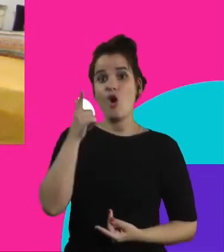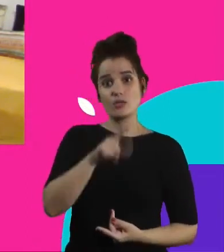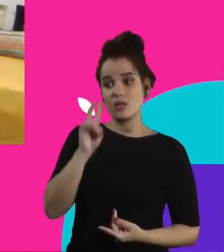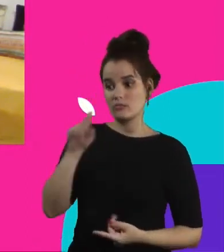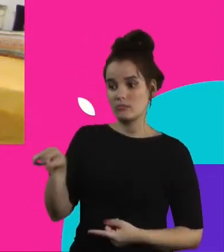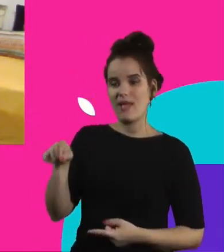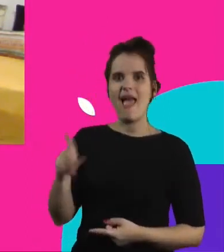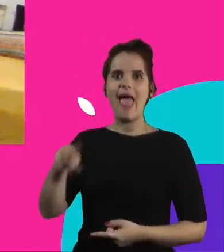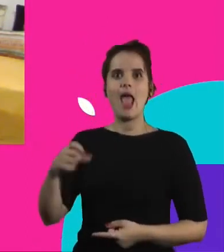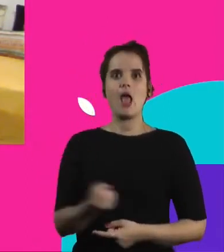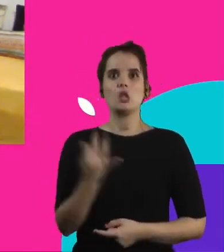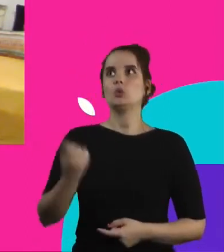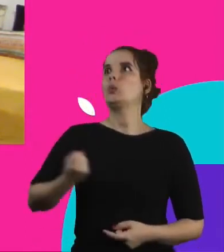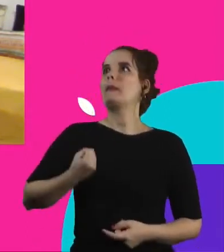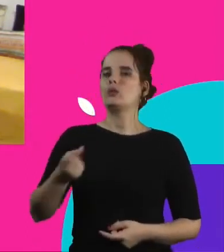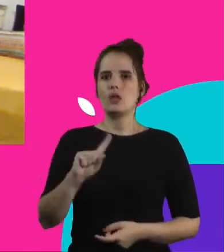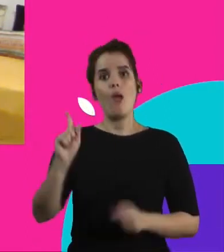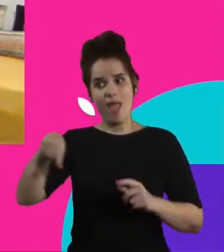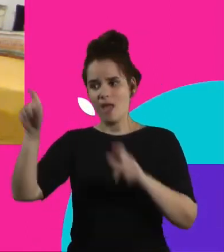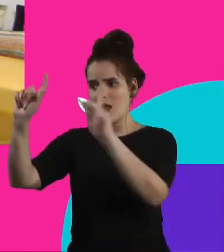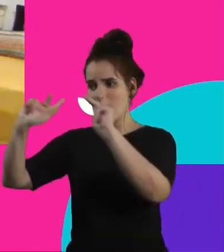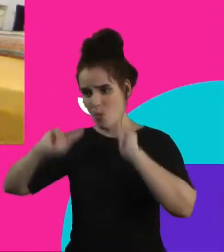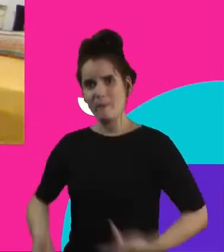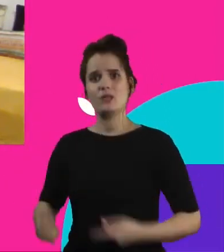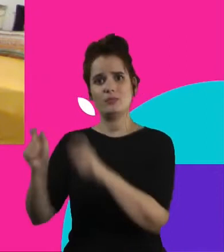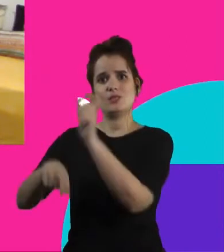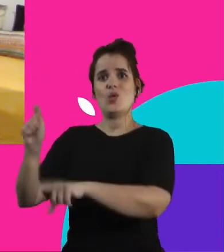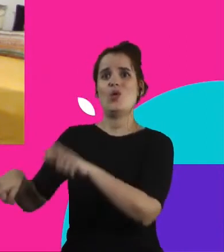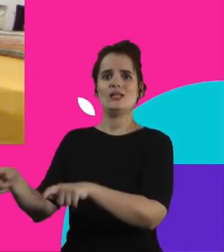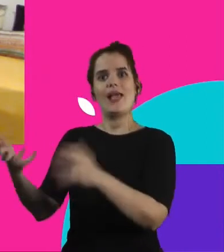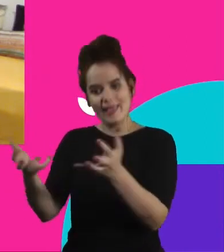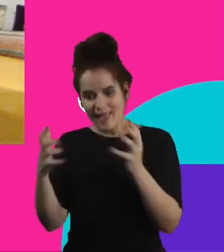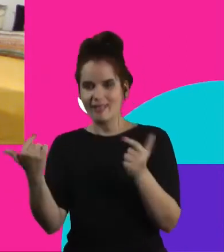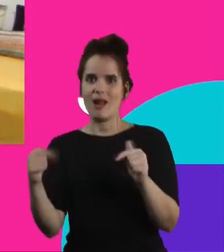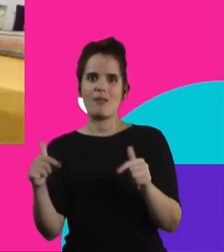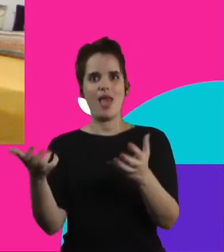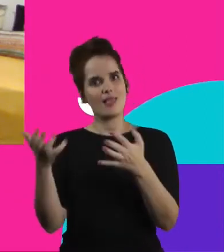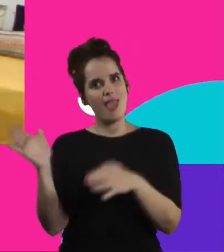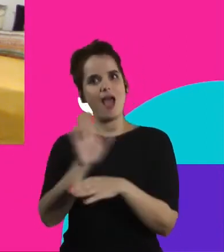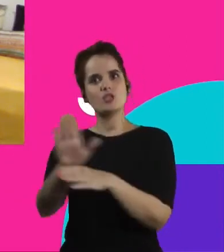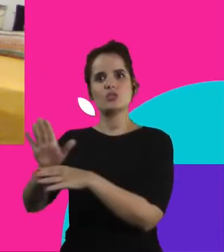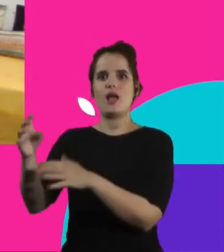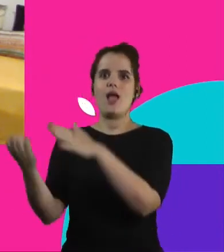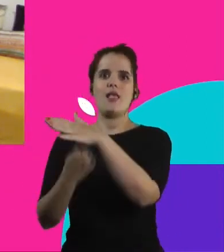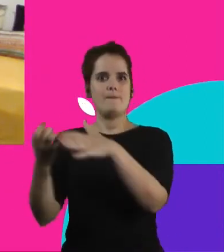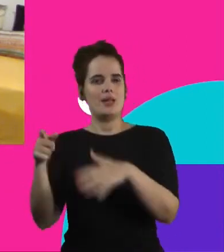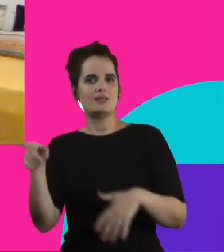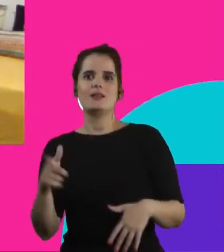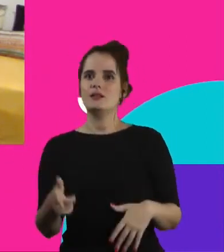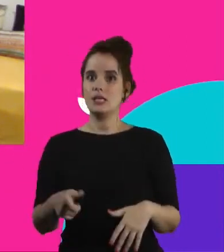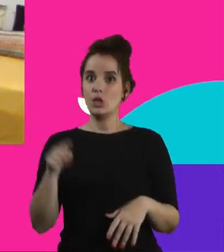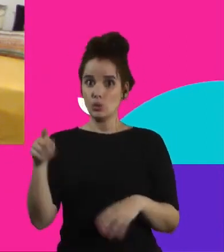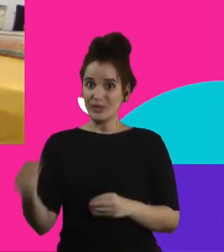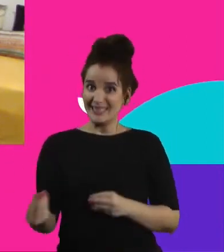questão de números, são seres humanos, são pessoas que estão ali, que querem trabalhar, que querem ajudar a sua empresa, que querem produzir, e quando você